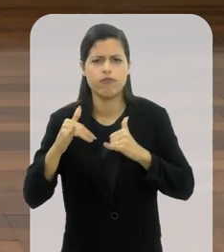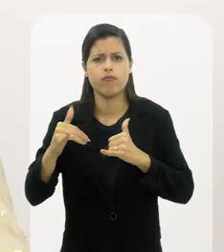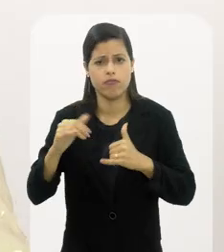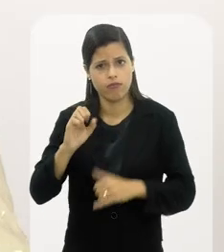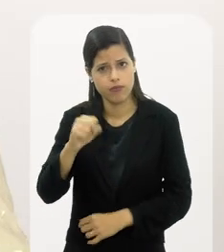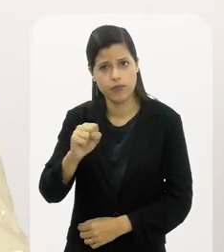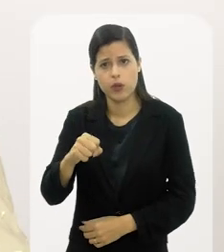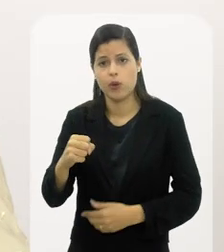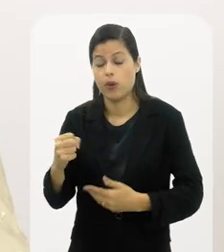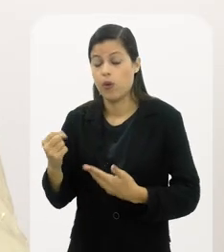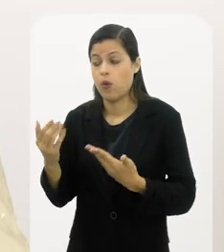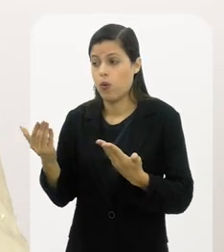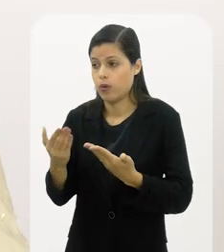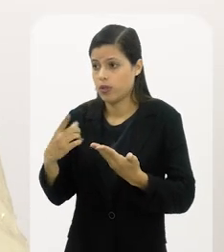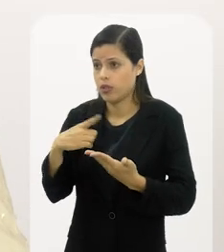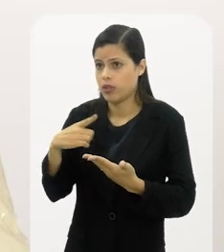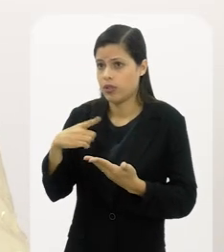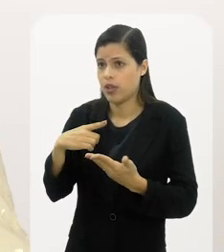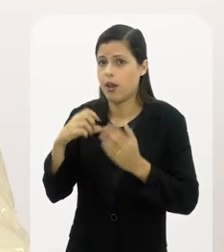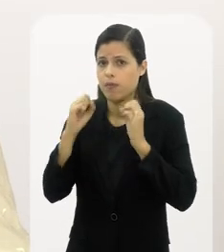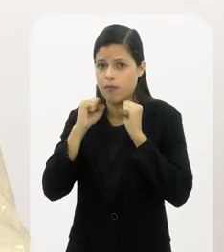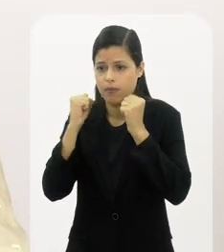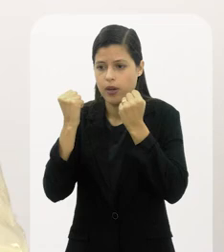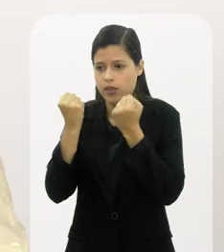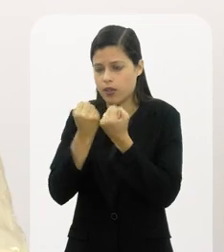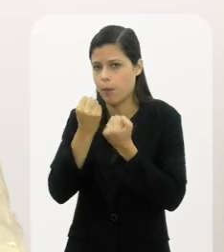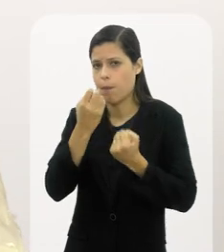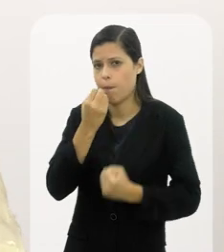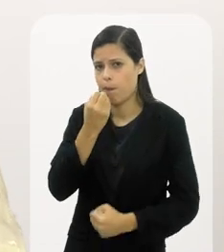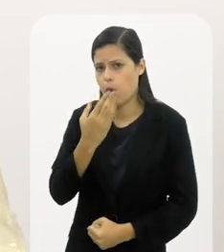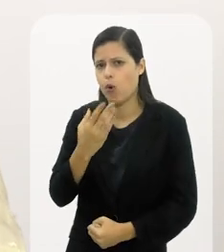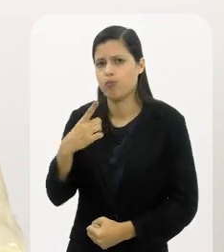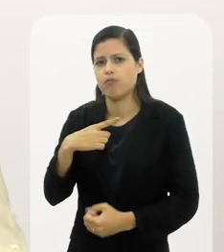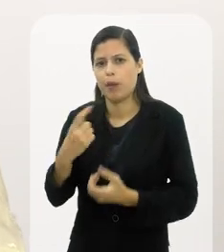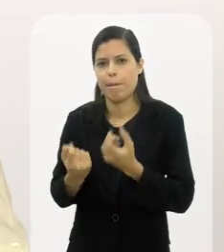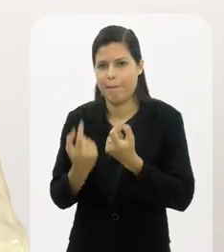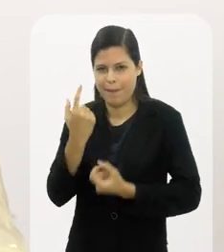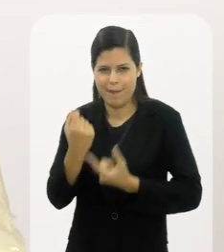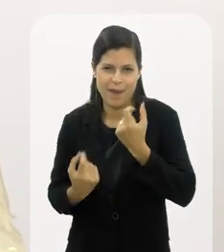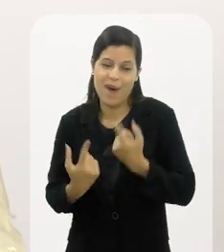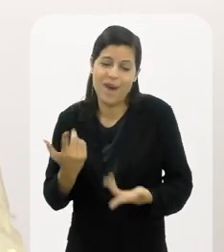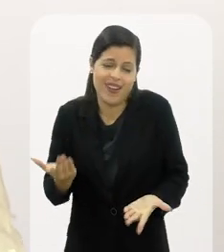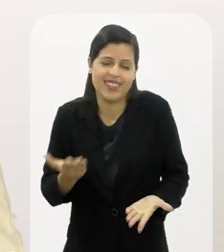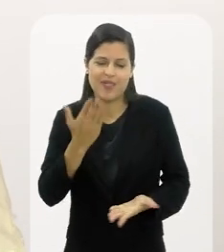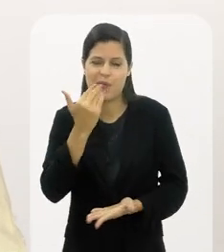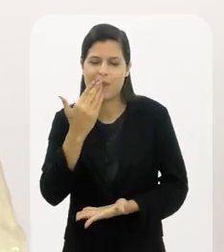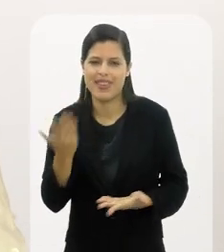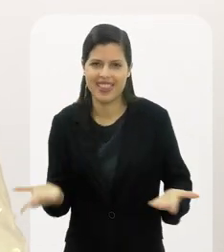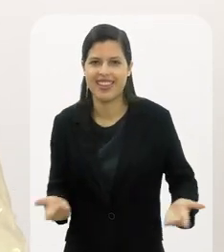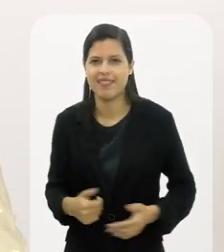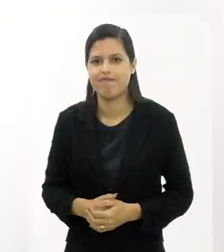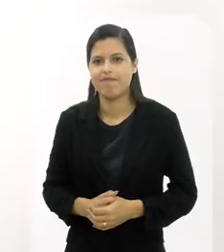uma oferta muito melhor, né? Maracanã é bom porque tem pipoca, né? Então você tem comida.